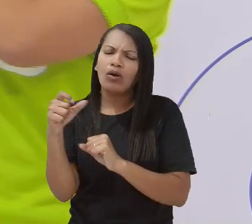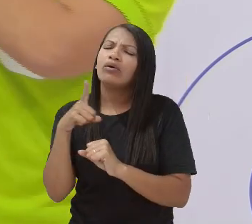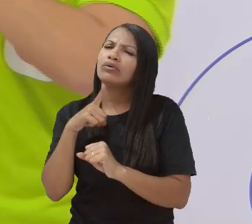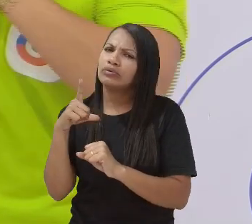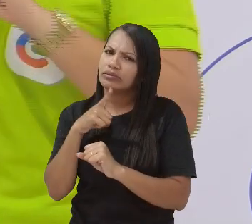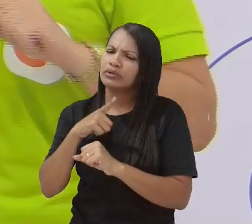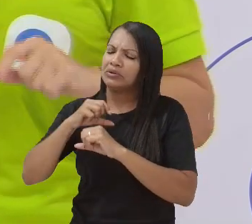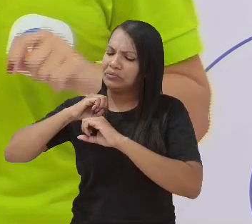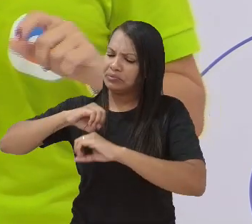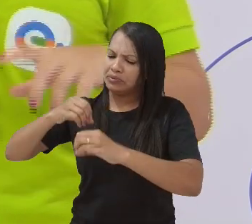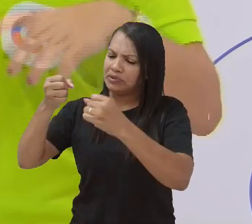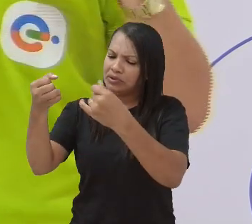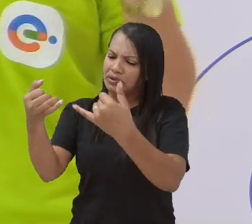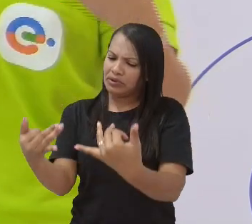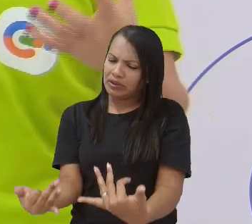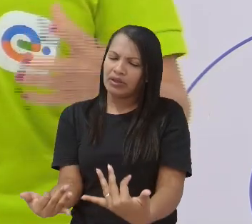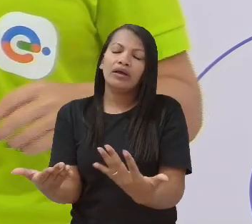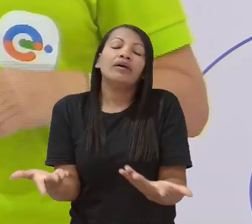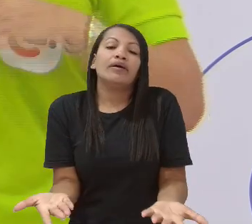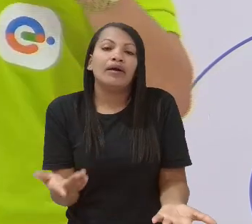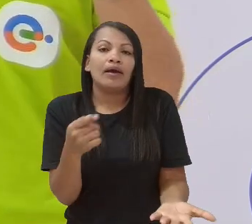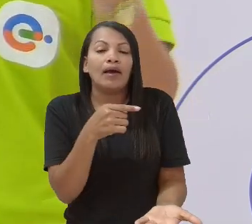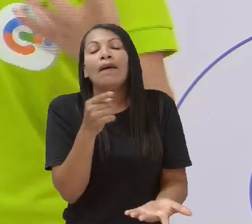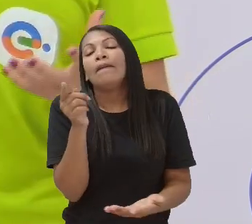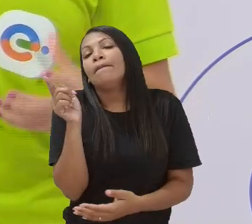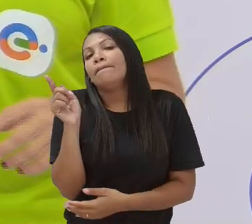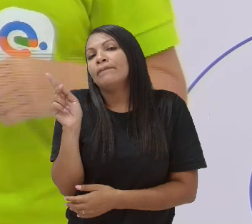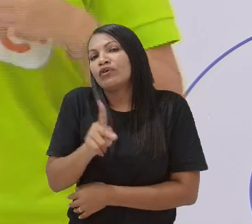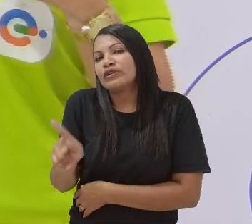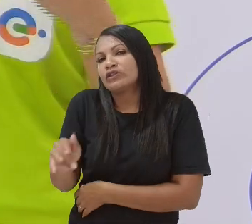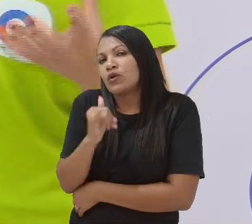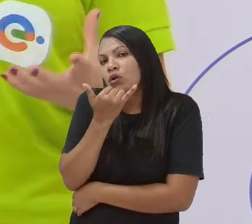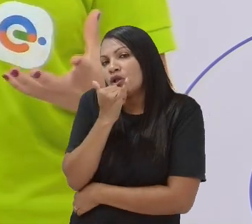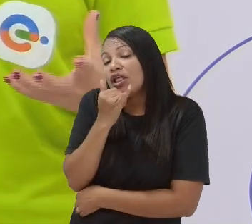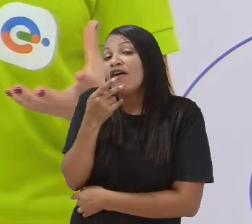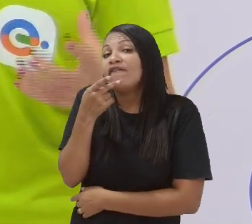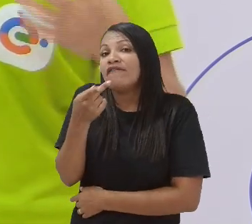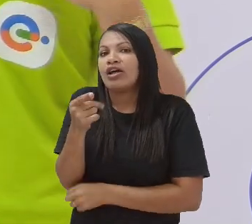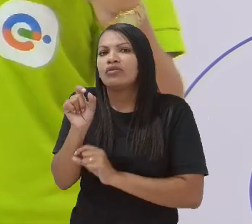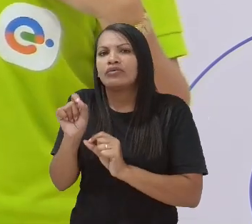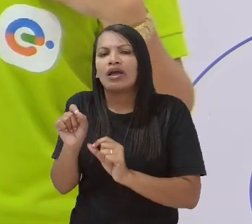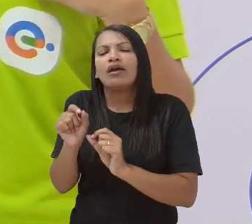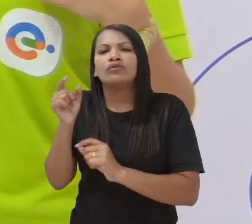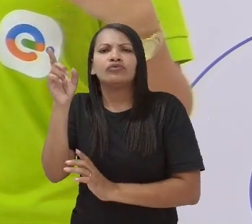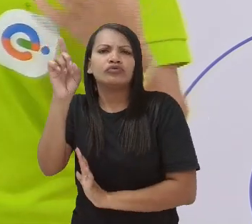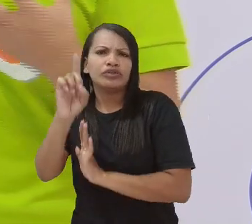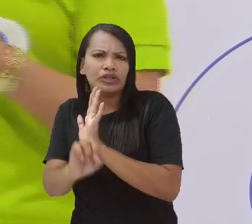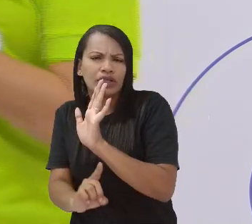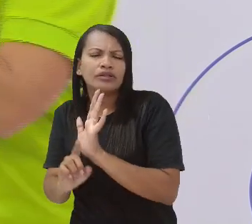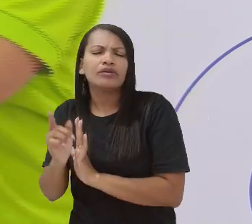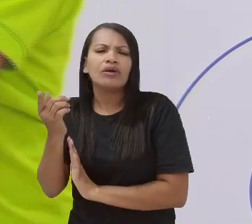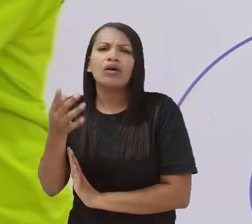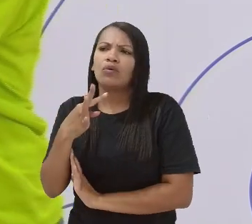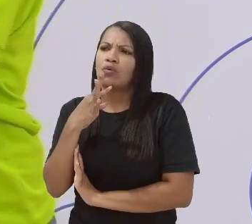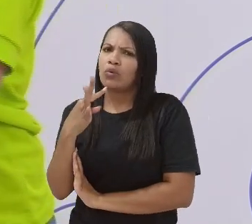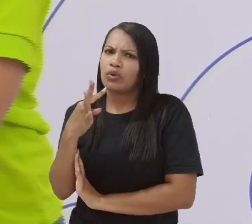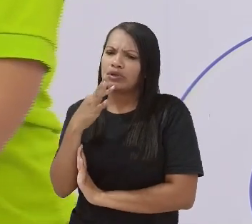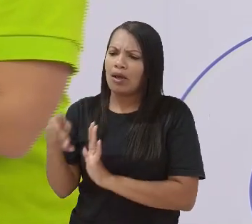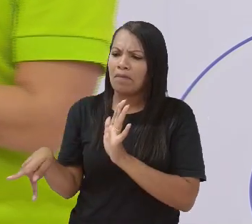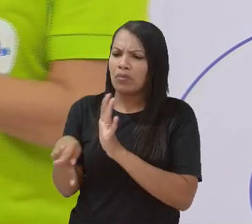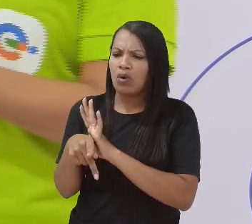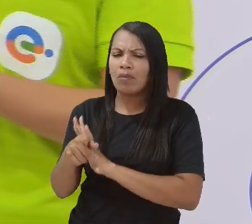professora Yolanda fala sobre trazer nessa questão dos direitos, é importante também, eu acredito, que conhecer a própria